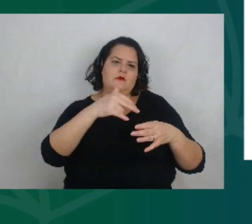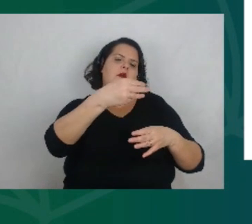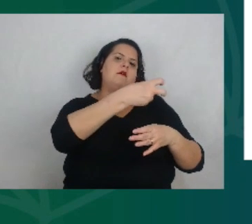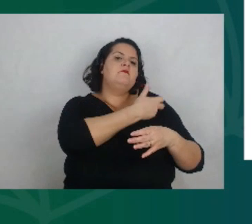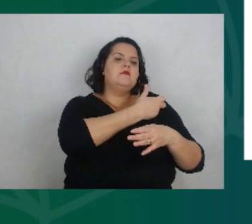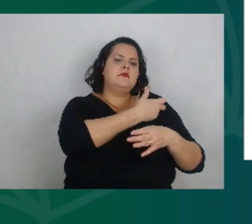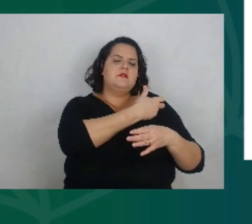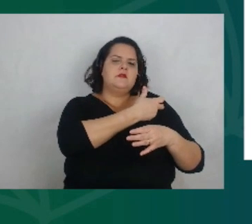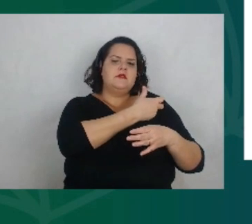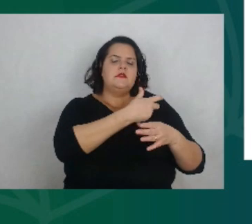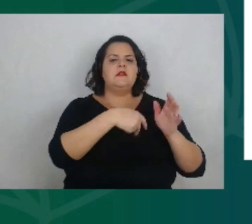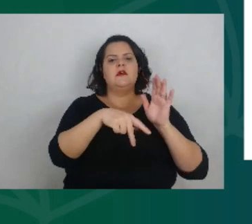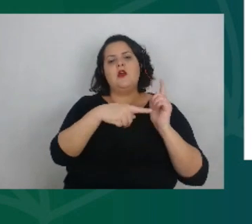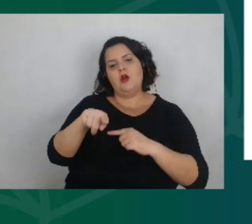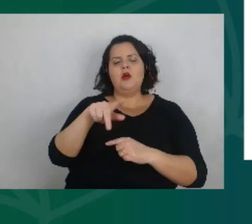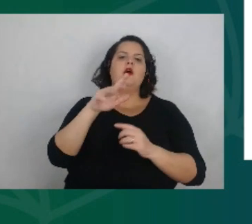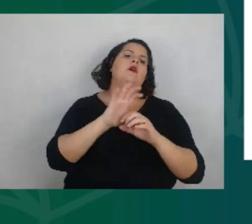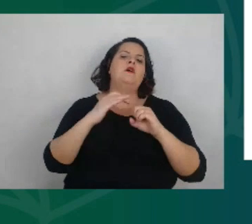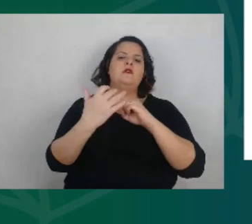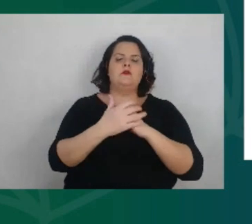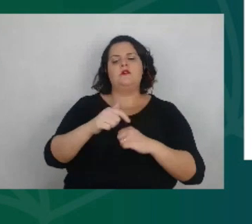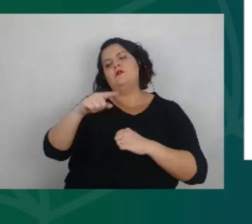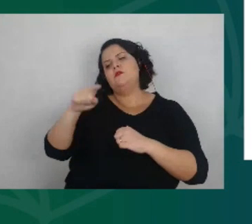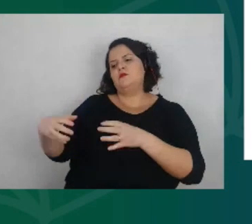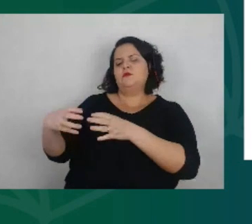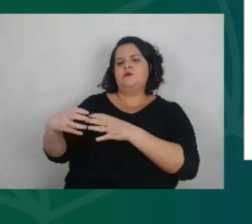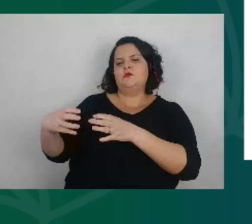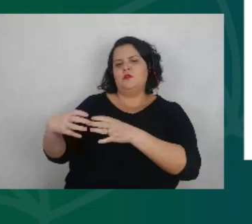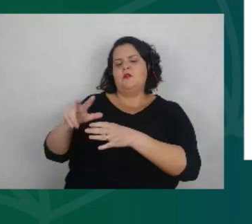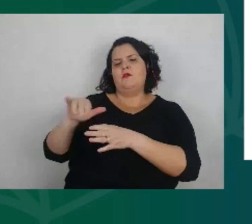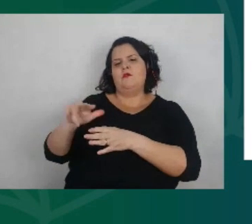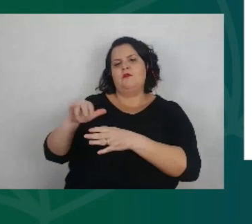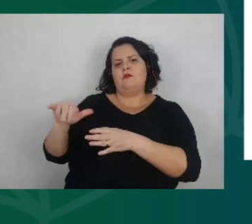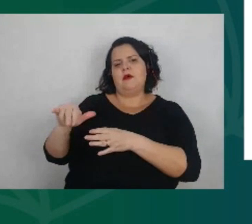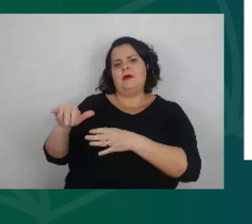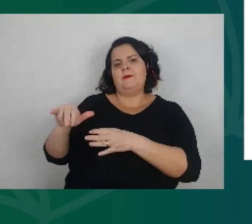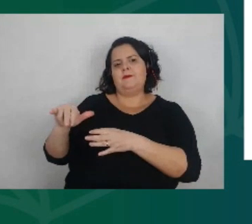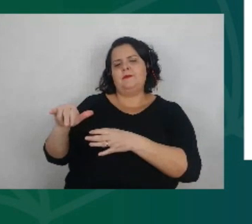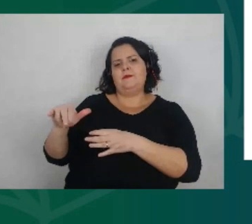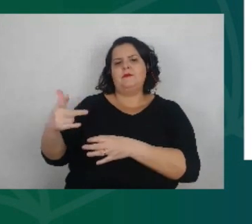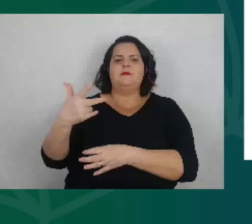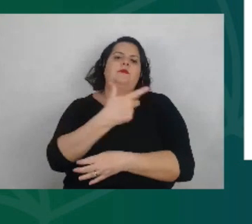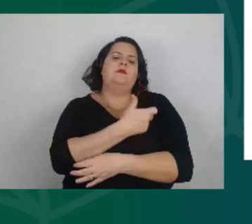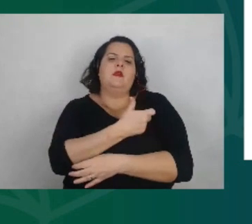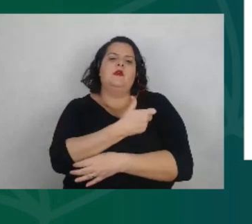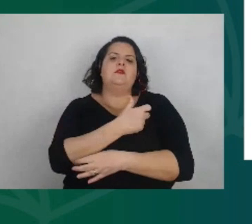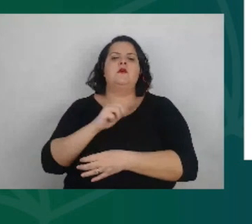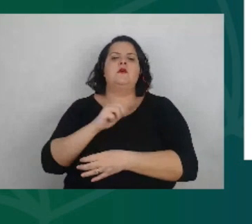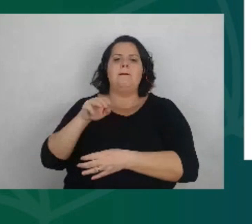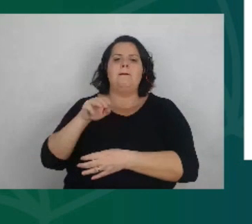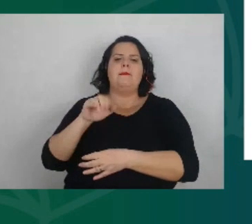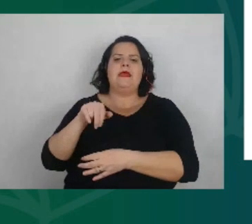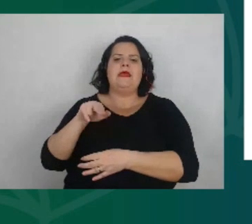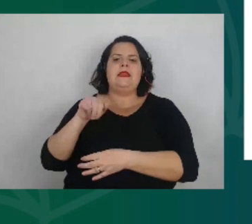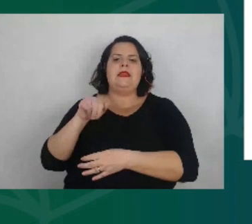o Covid-19 e o outro grupo vai tomar a vacina meningo ACWY, que é chamado grupo